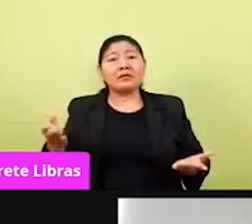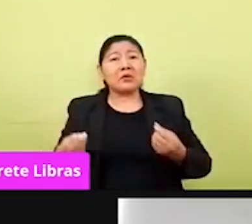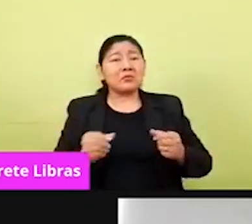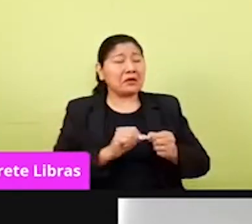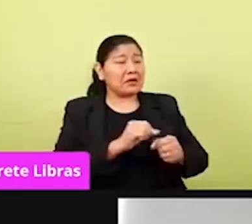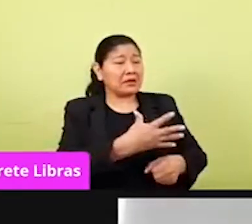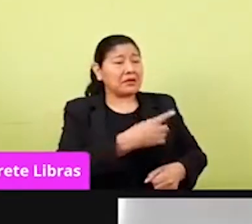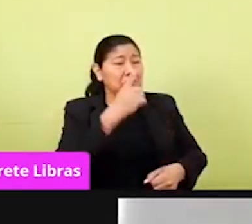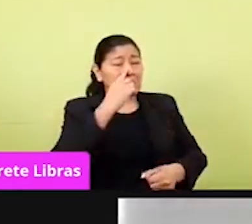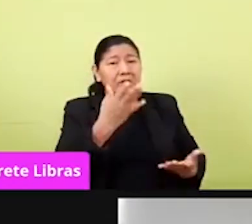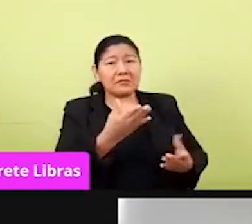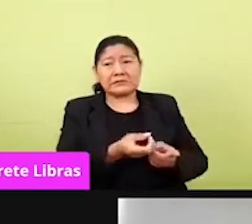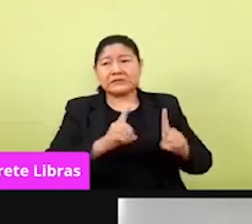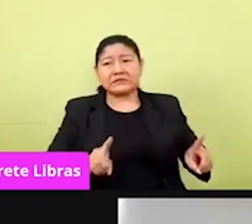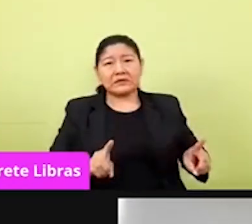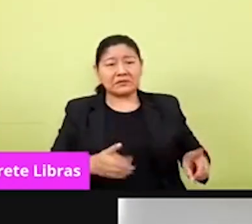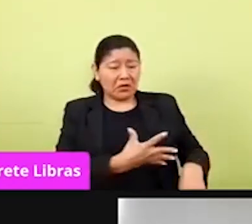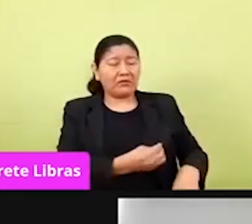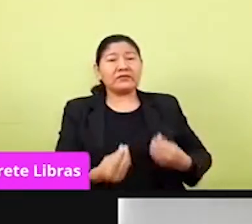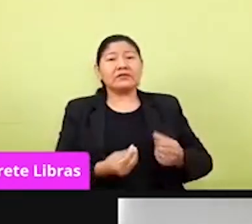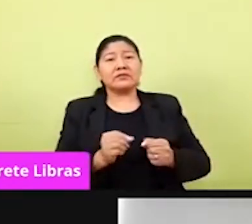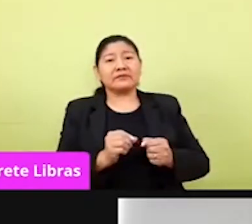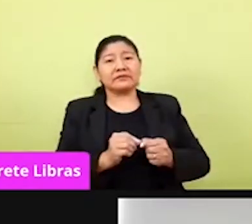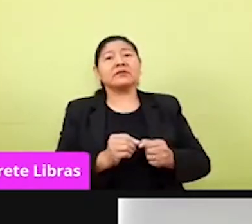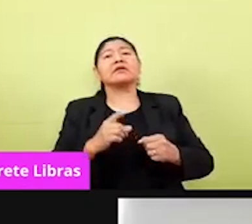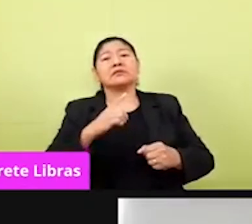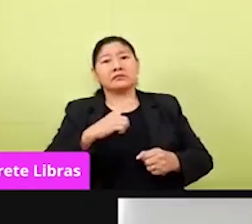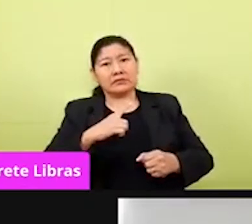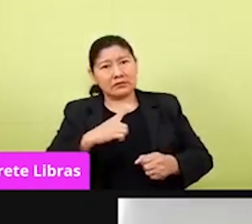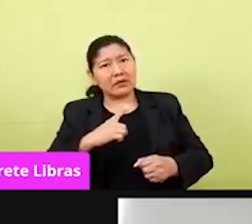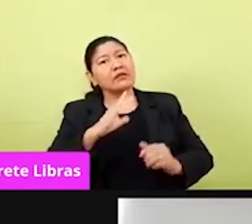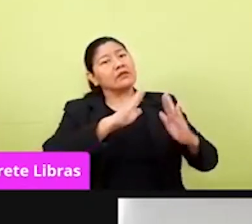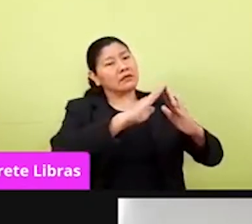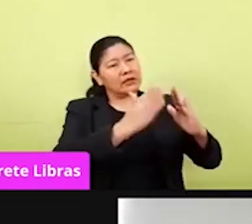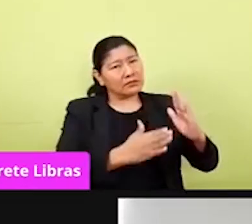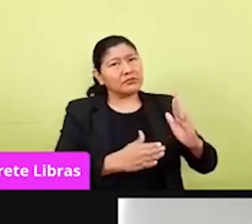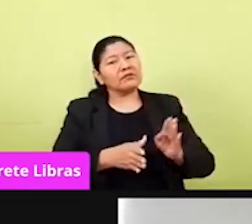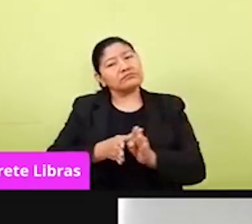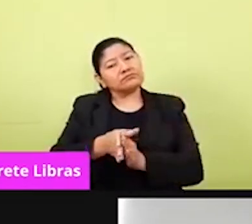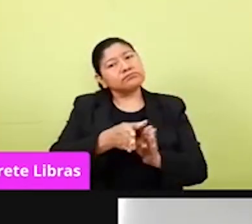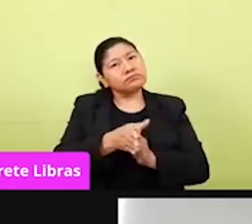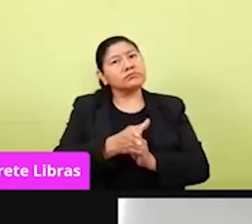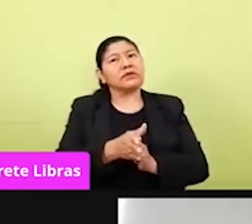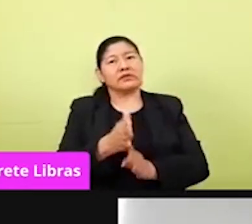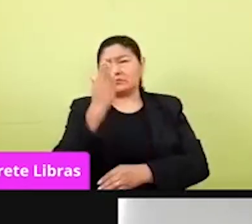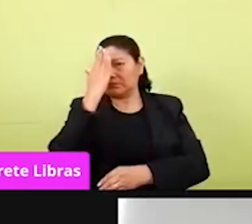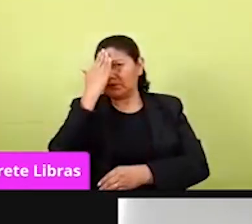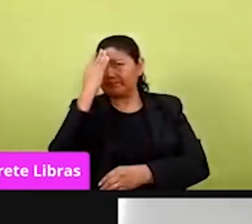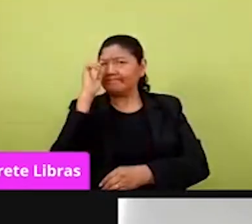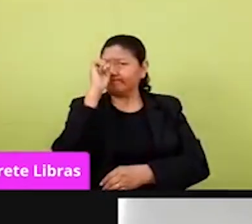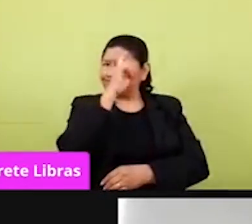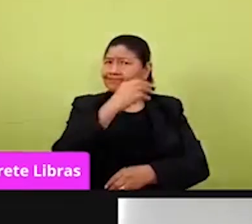conseguir na própria Defensoria Pública e acessar esses direitos, né? É uma situação bastante complicada, e é o que a gente fala